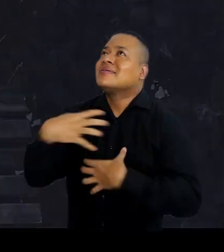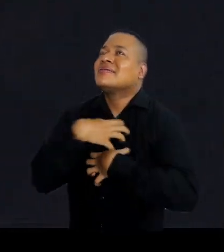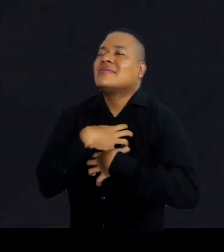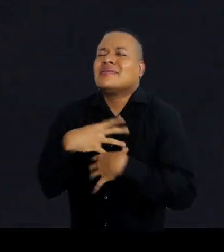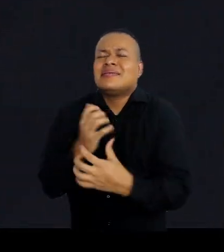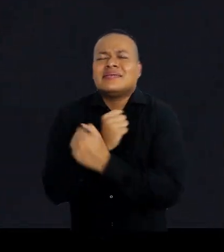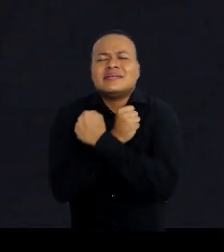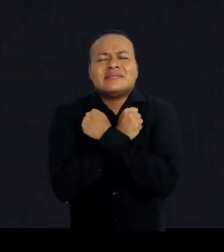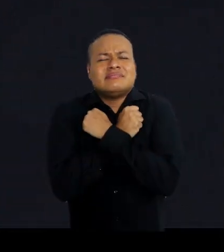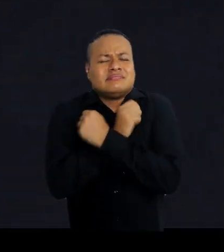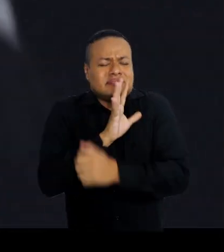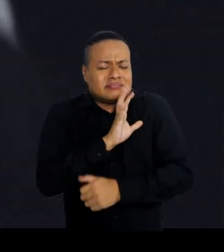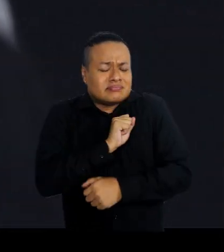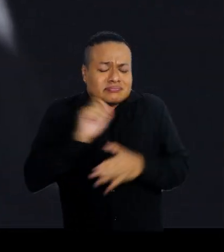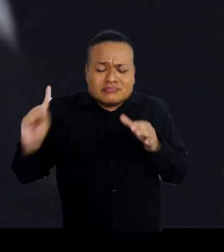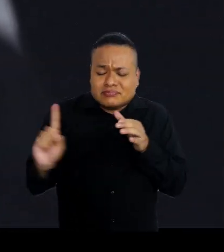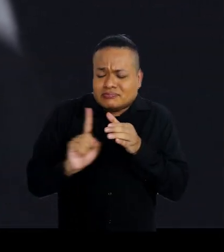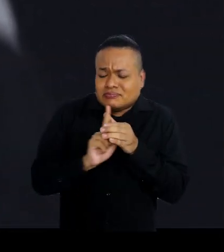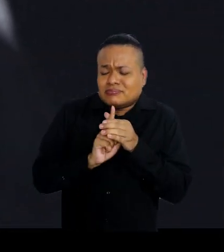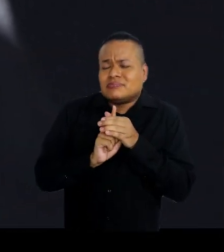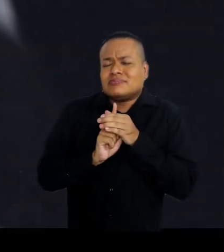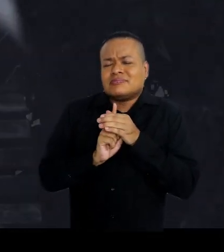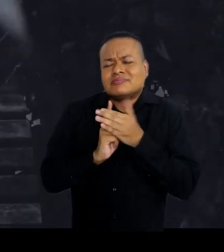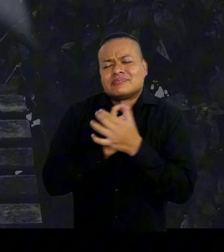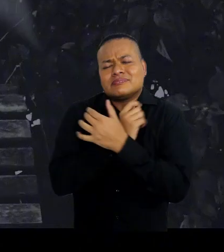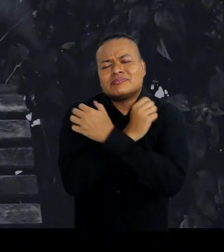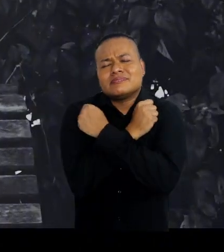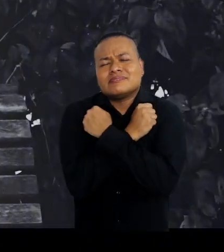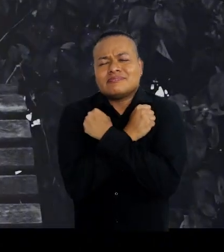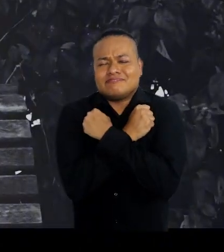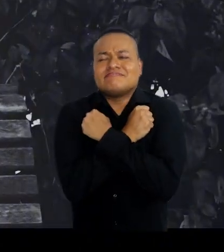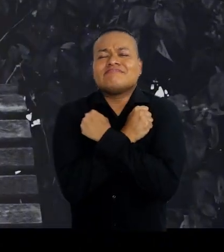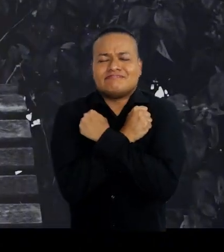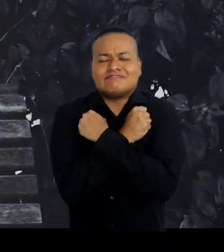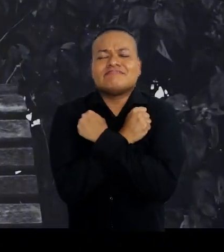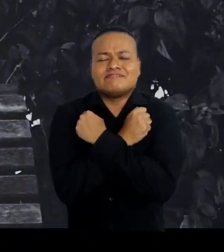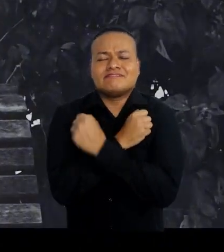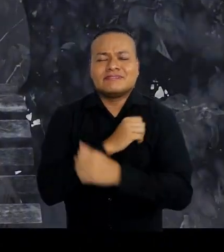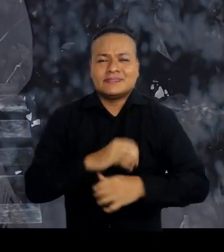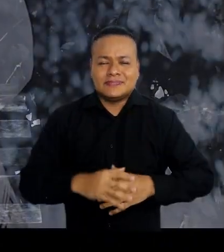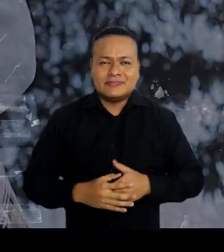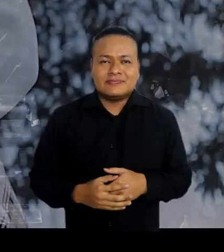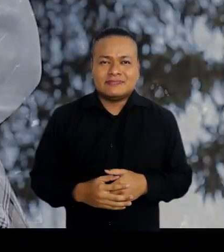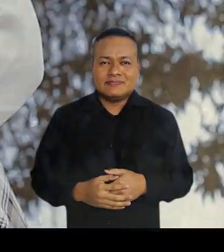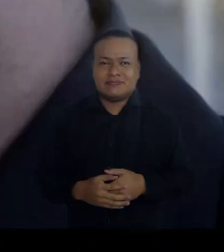para me sentir amado, acolhido e abraçado.